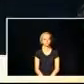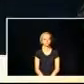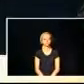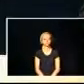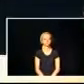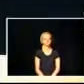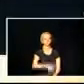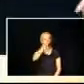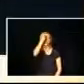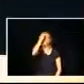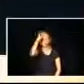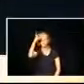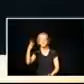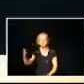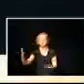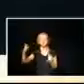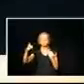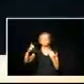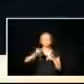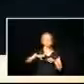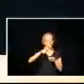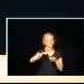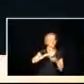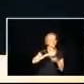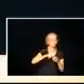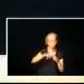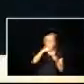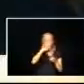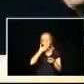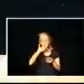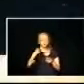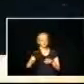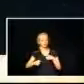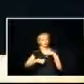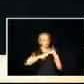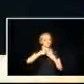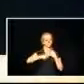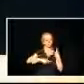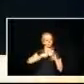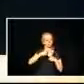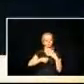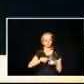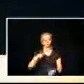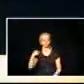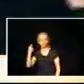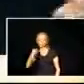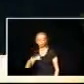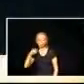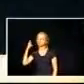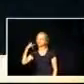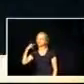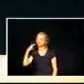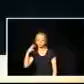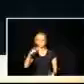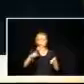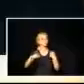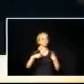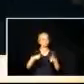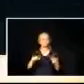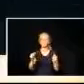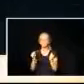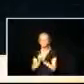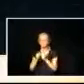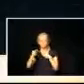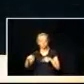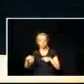cidade, e nós aqui como fiscalizador dos seus atos, então por isso a fala do vereador Salvador, eu acredito que se fosse o prefeito aqui, se